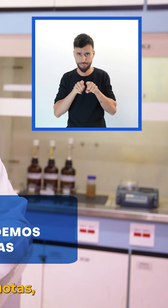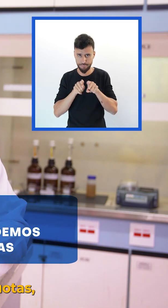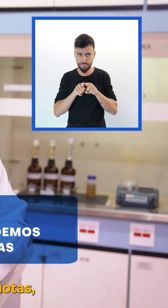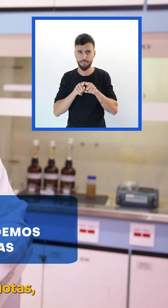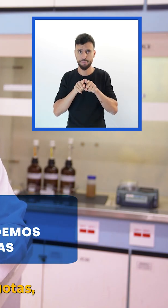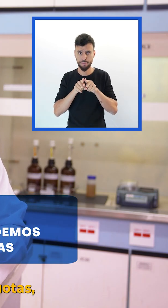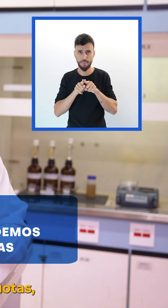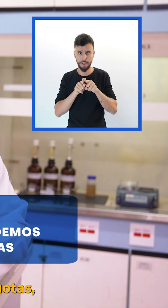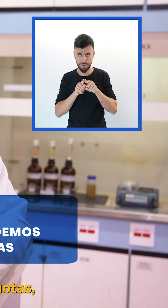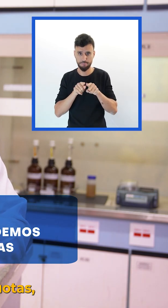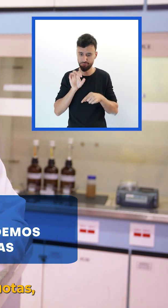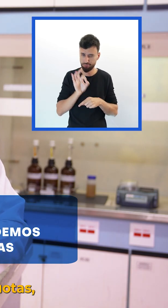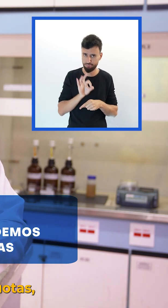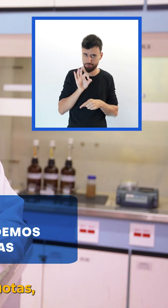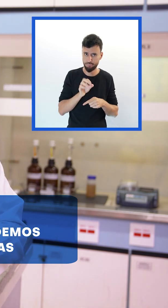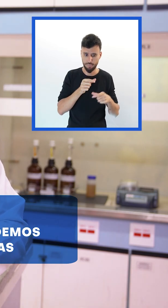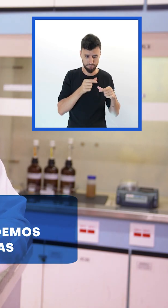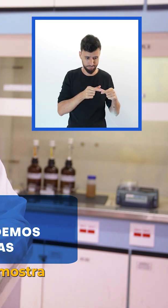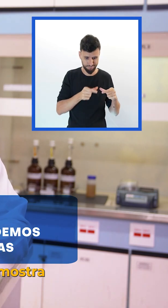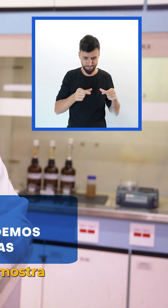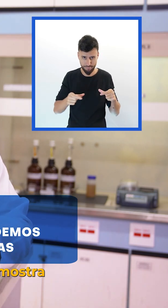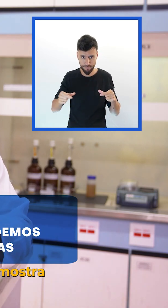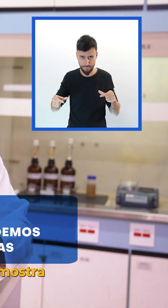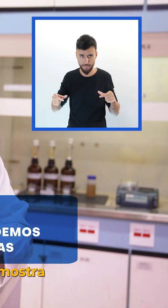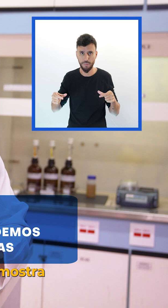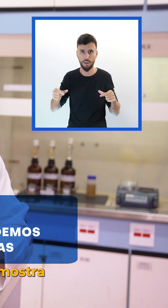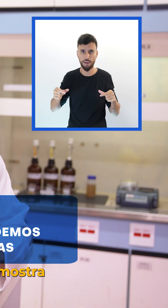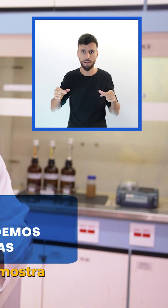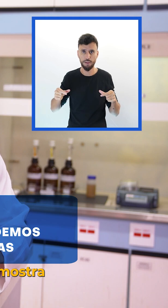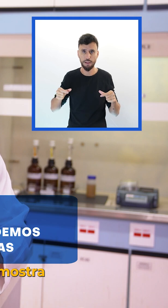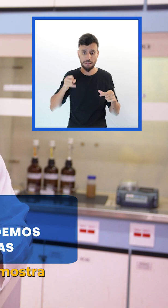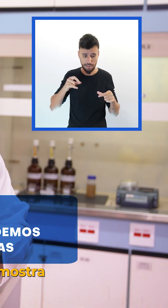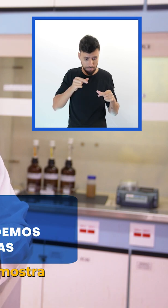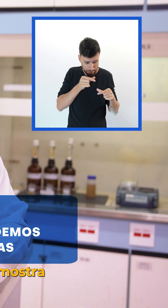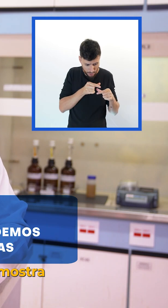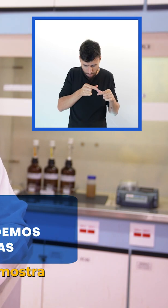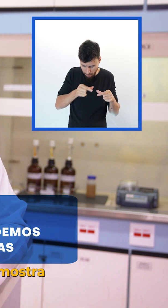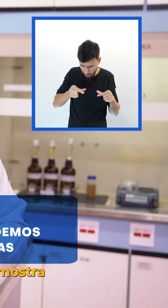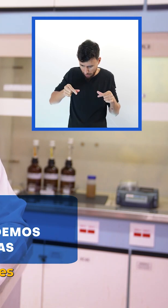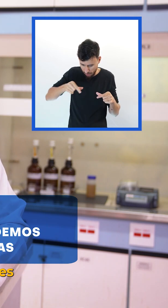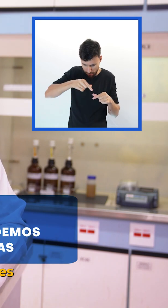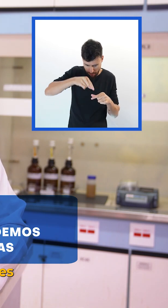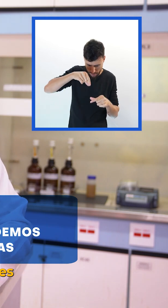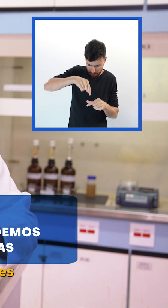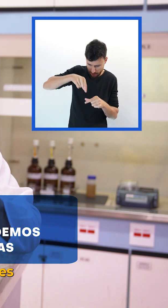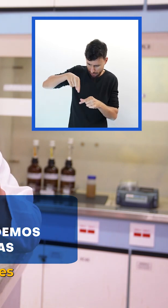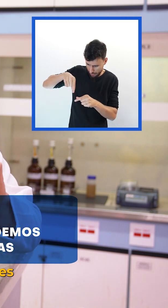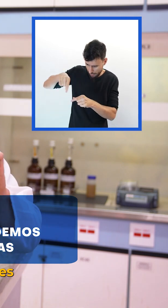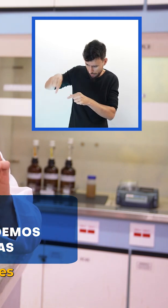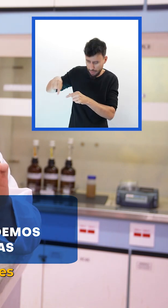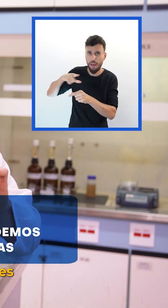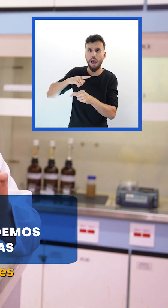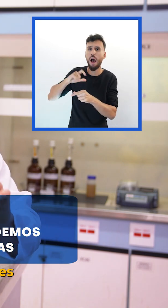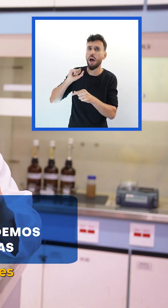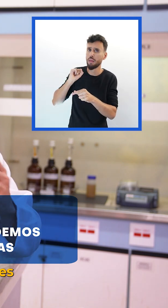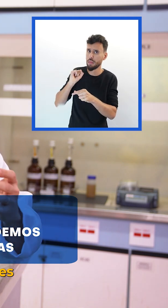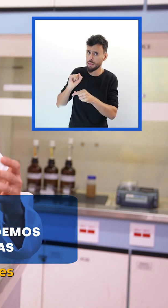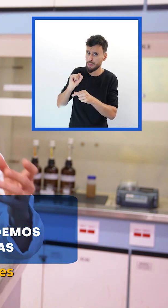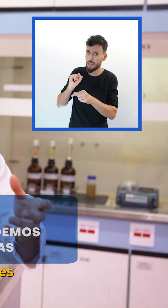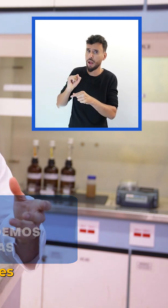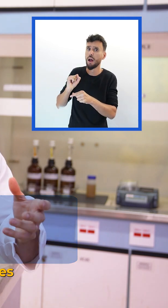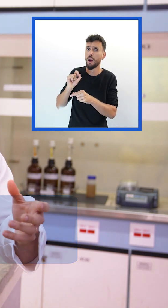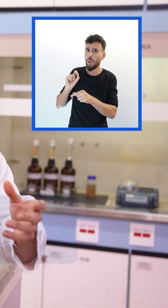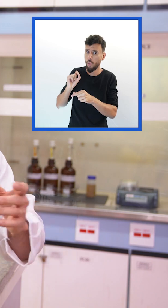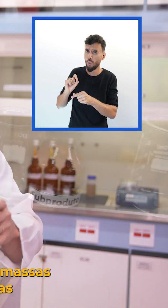sólidos, podemos coletar pequenas alíquotas, visto que pequenos volumes da amostra já serão suficientes para causar grandes alterações na